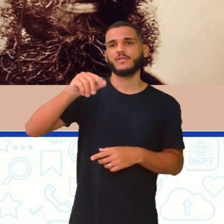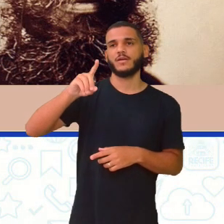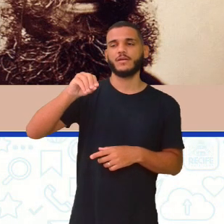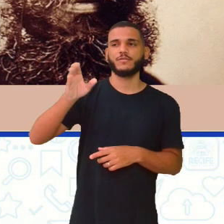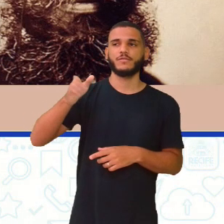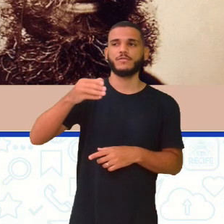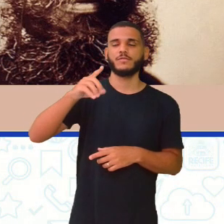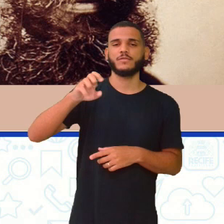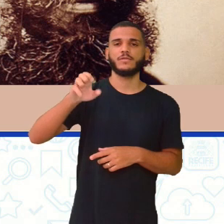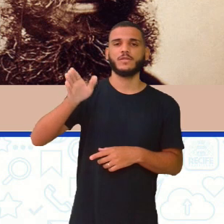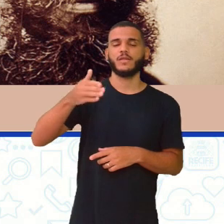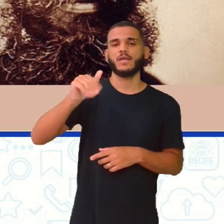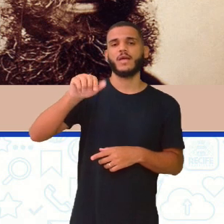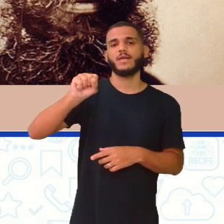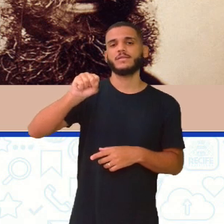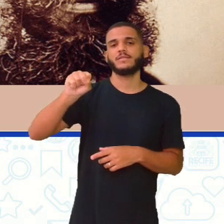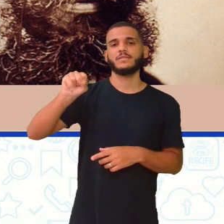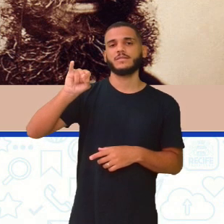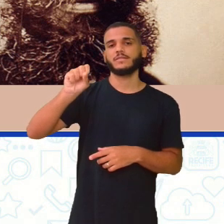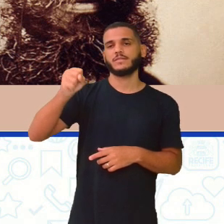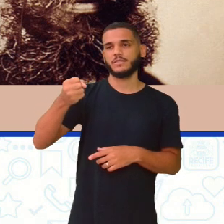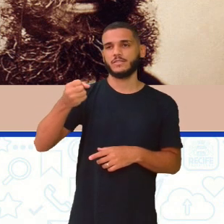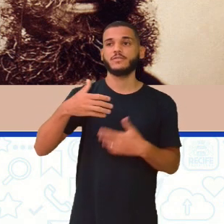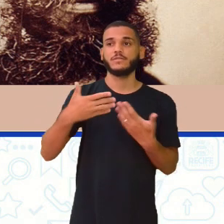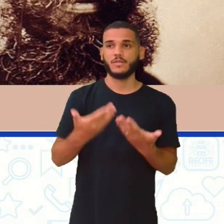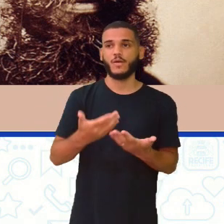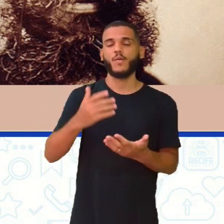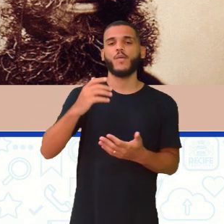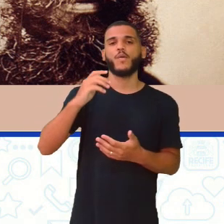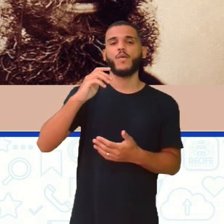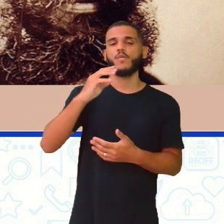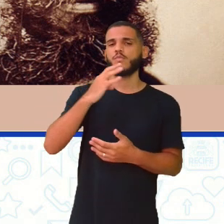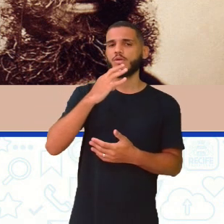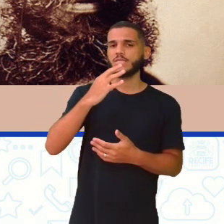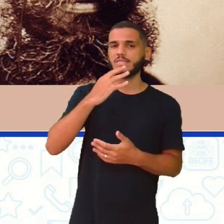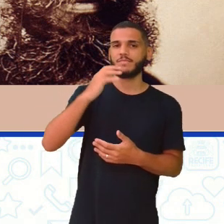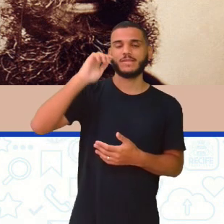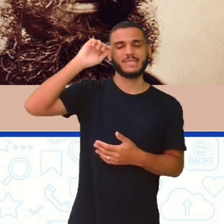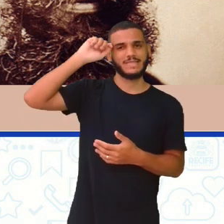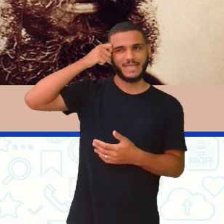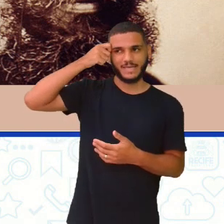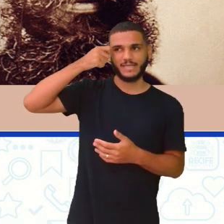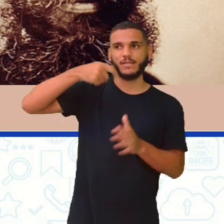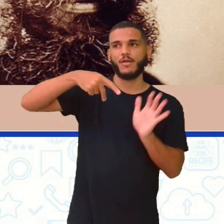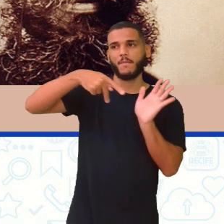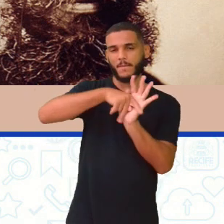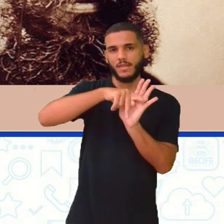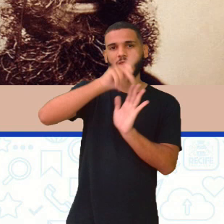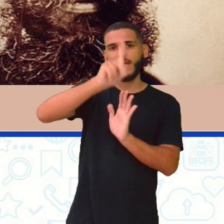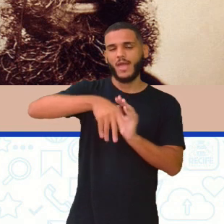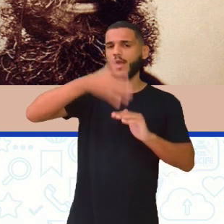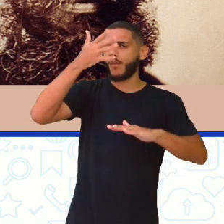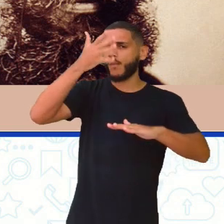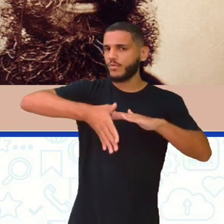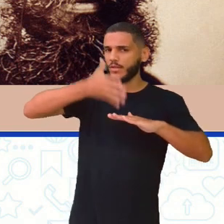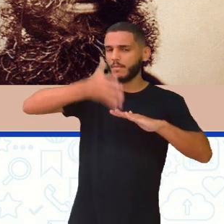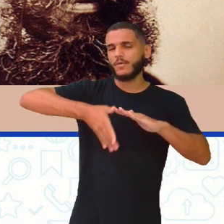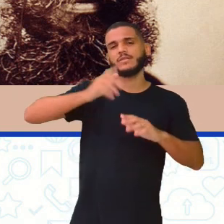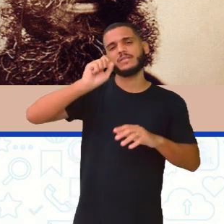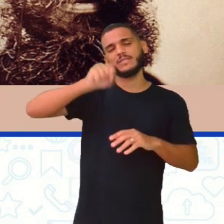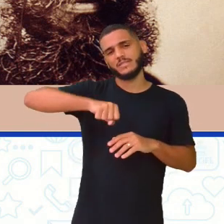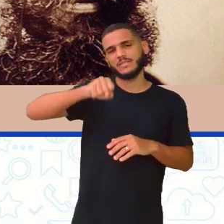história literária. Inclusive, o reconhecimento da negritude de Machado de Assis é uma pauta bem contemporânea, né? De